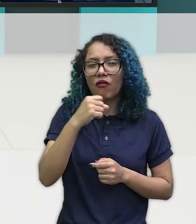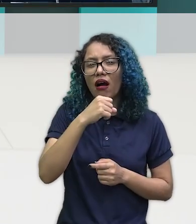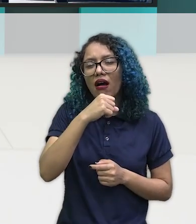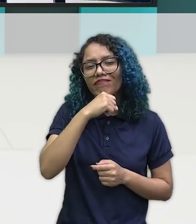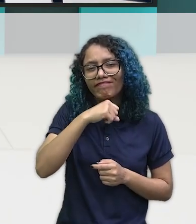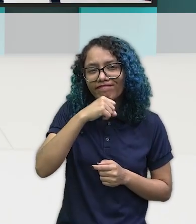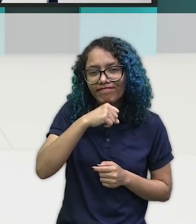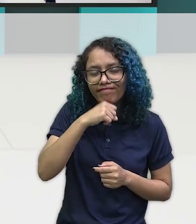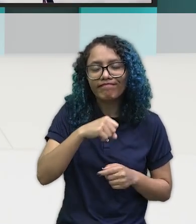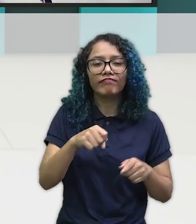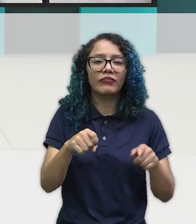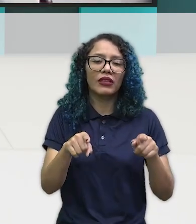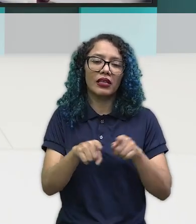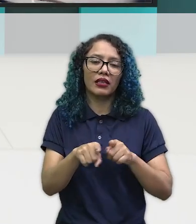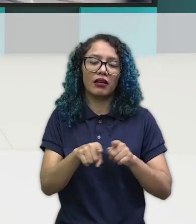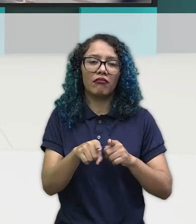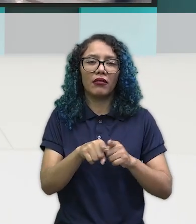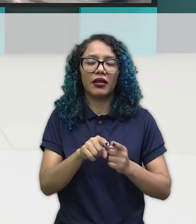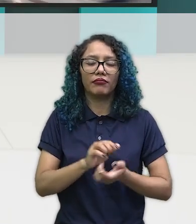idosos, pessoas,